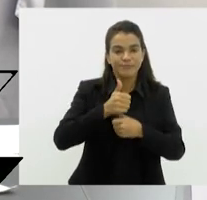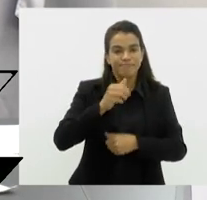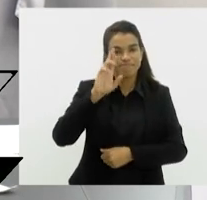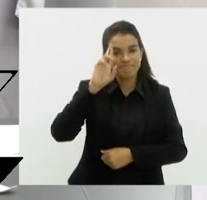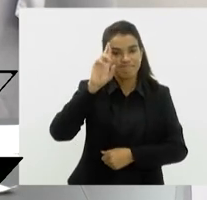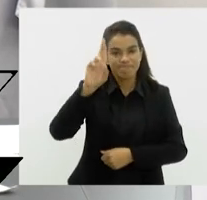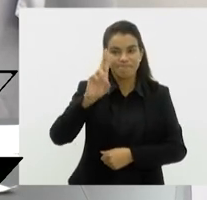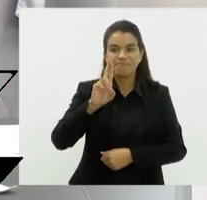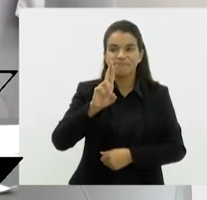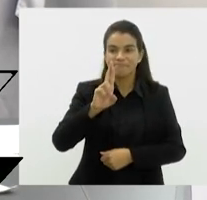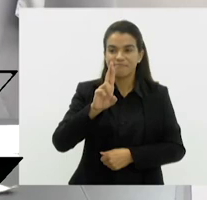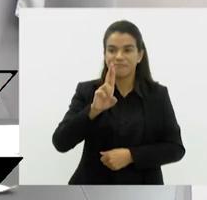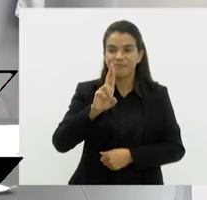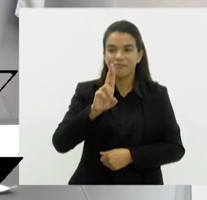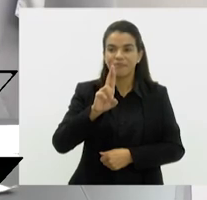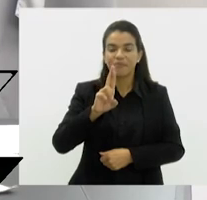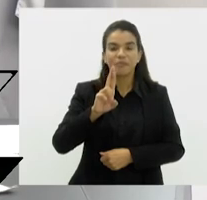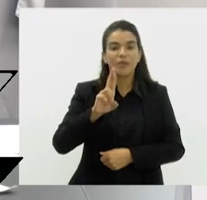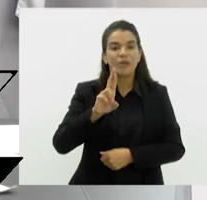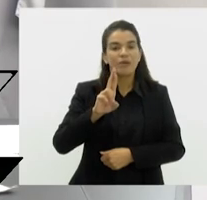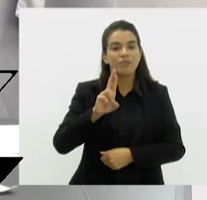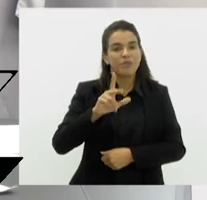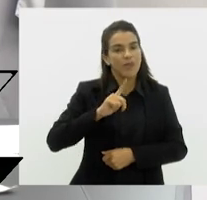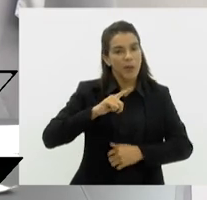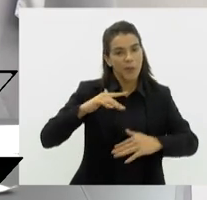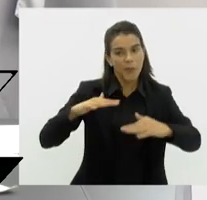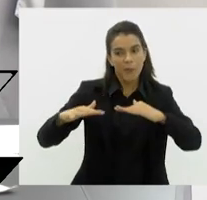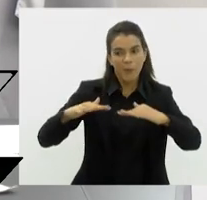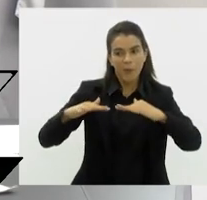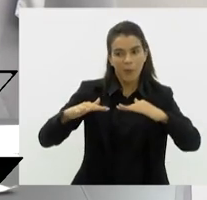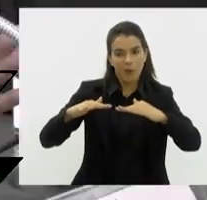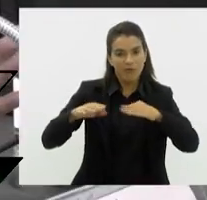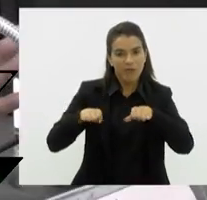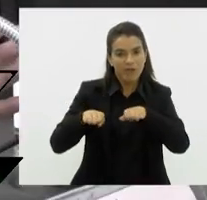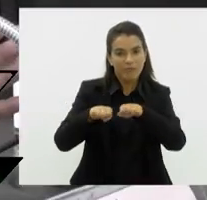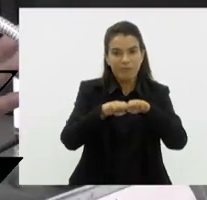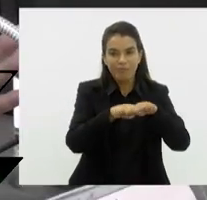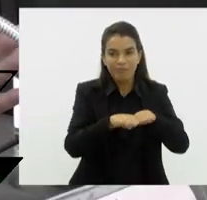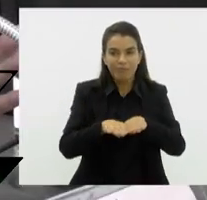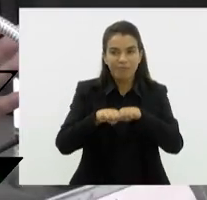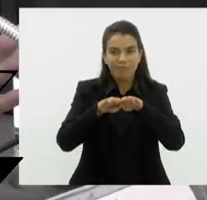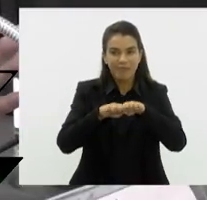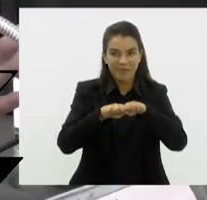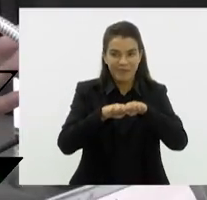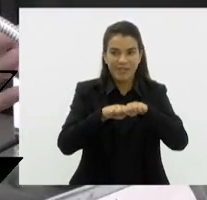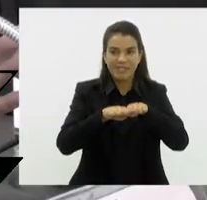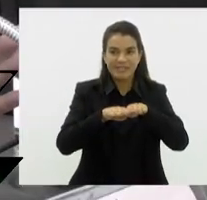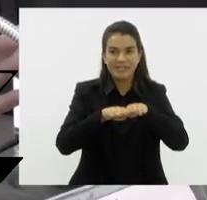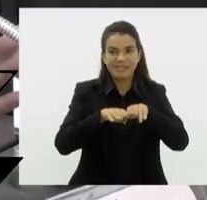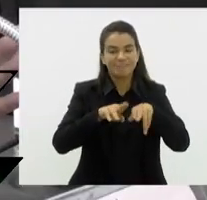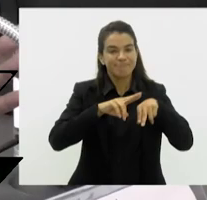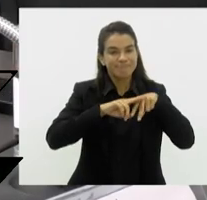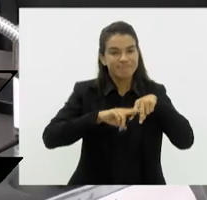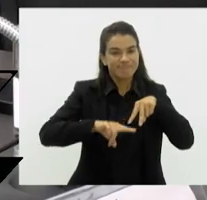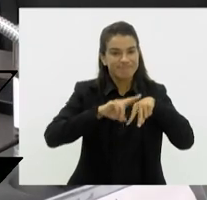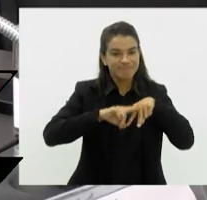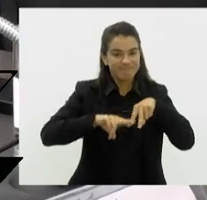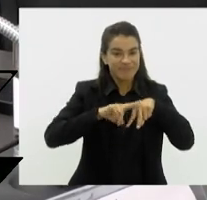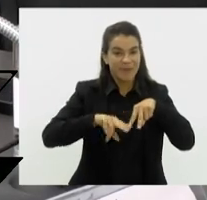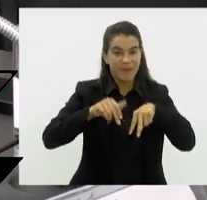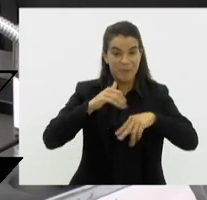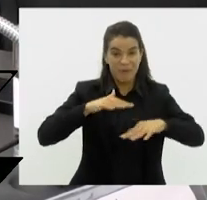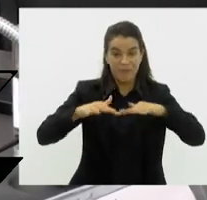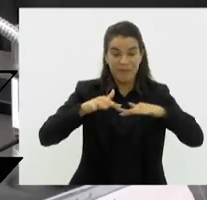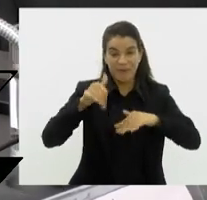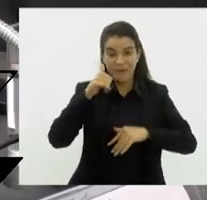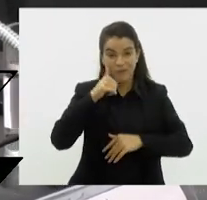A gente começa a observar que há um movimento de paridade de gênero dentro da CCJ, importante o movimento das mulheres.